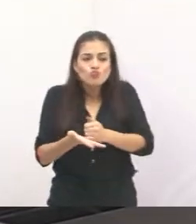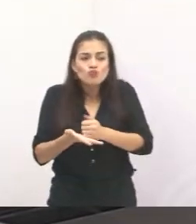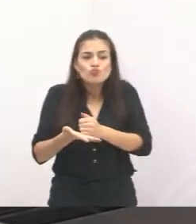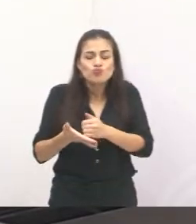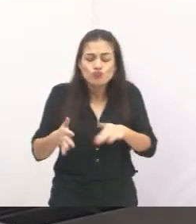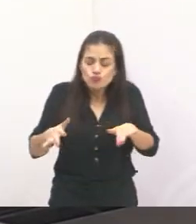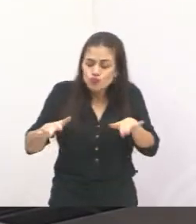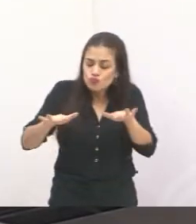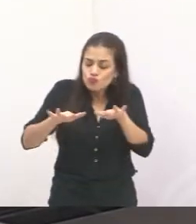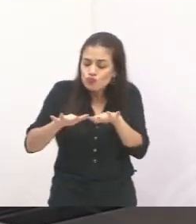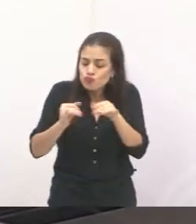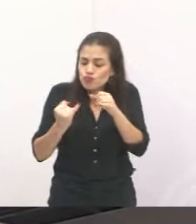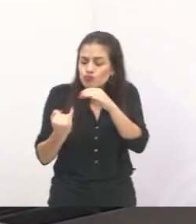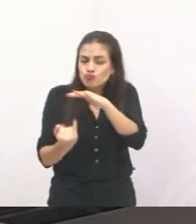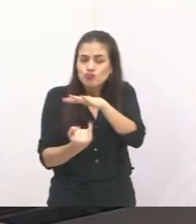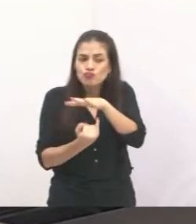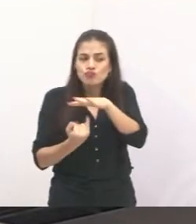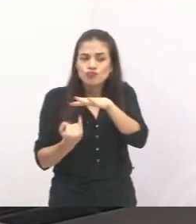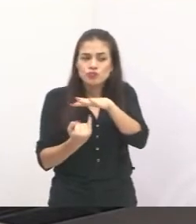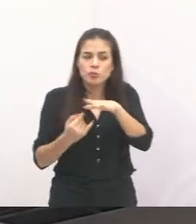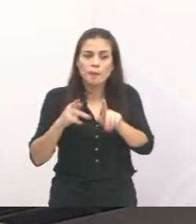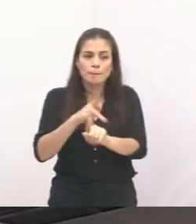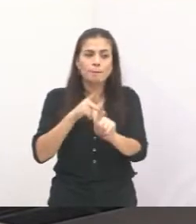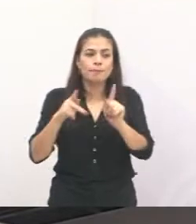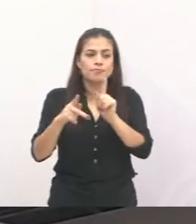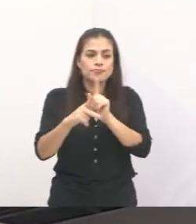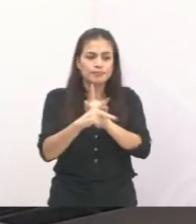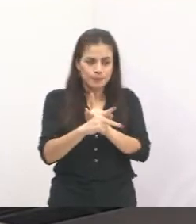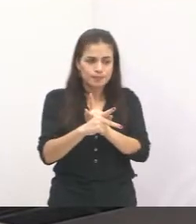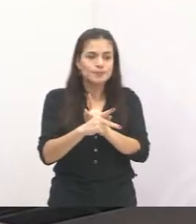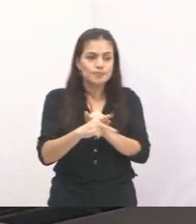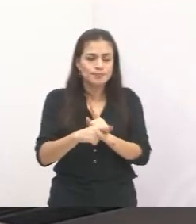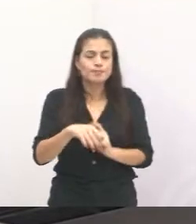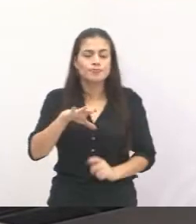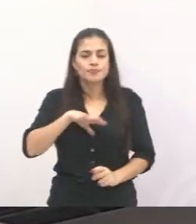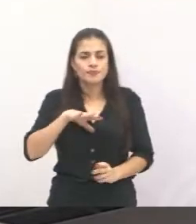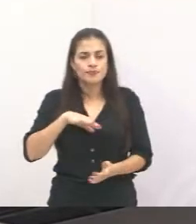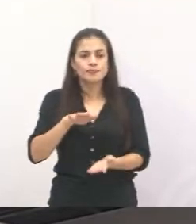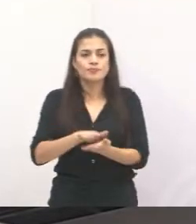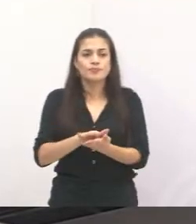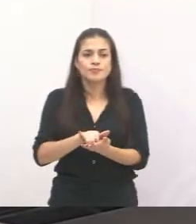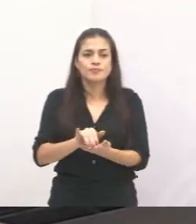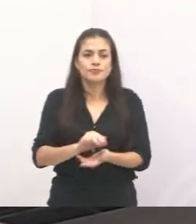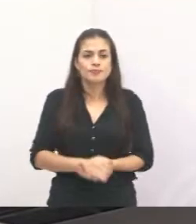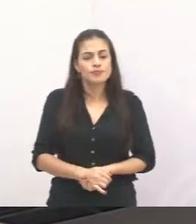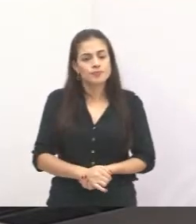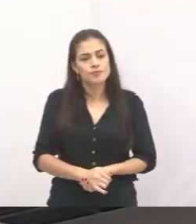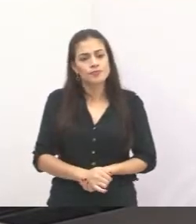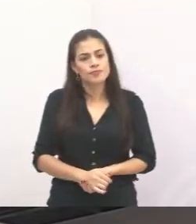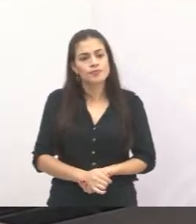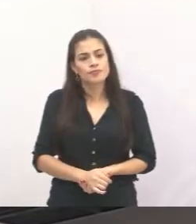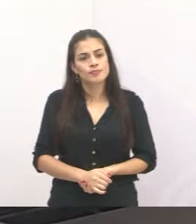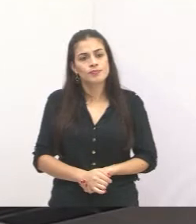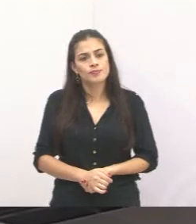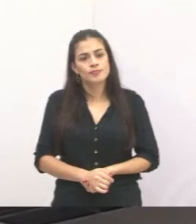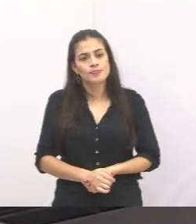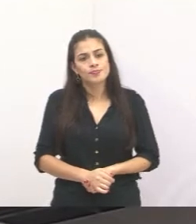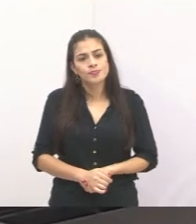alinhado, né? E sem esses, sejam corrigidos, não